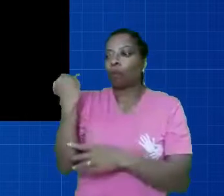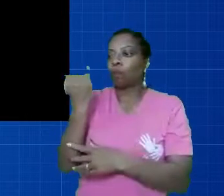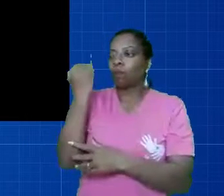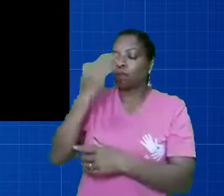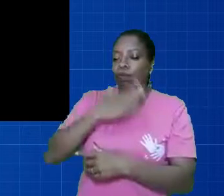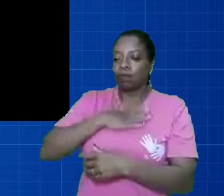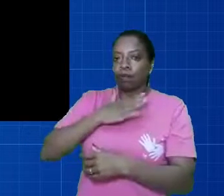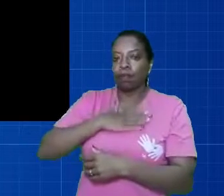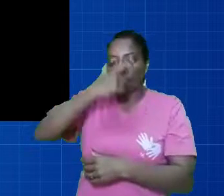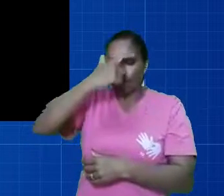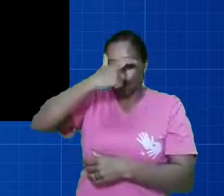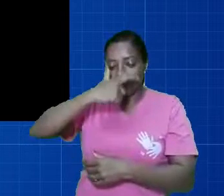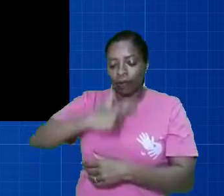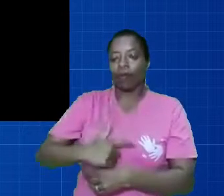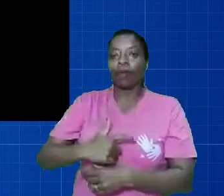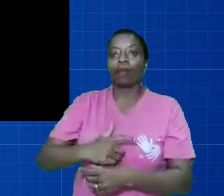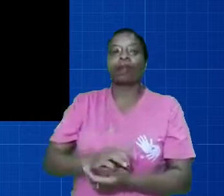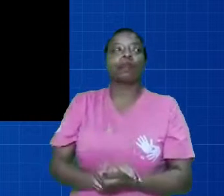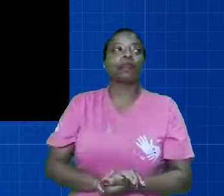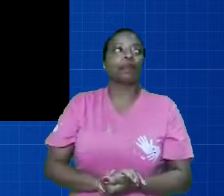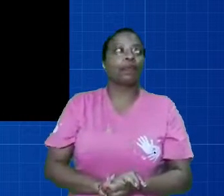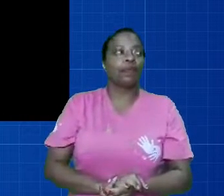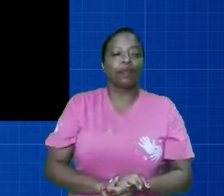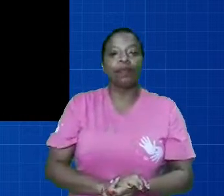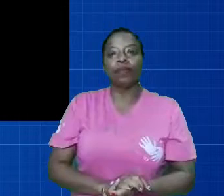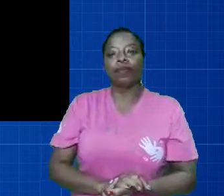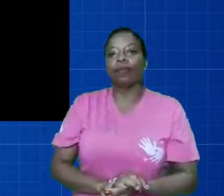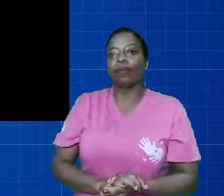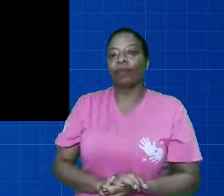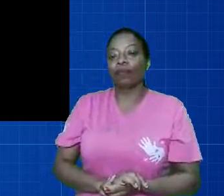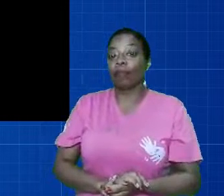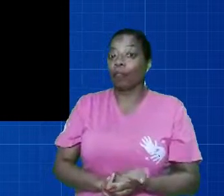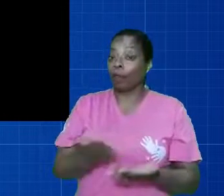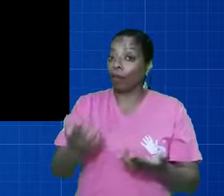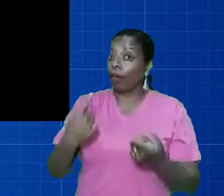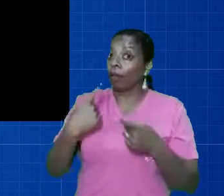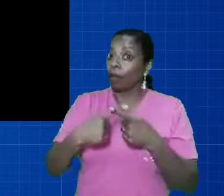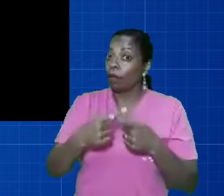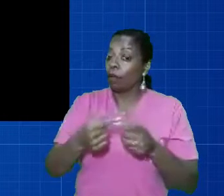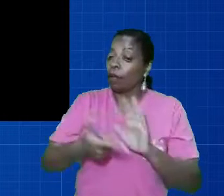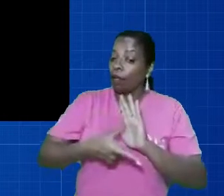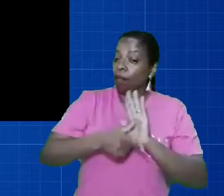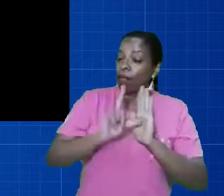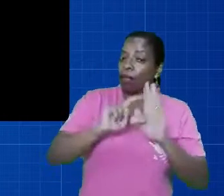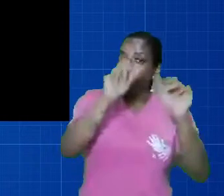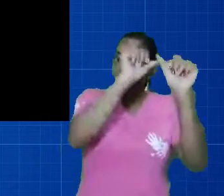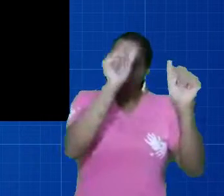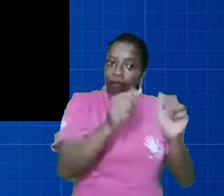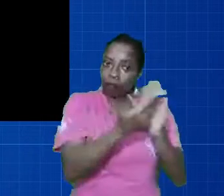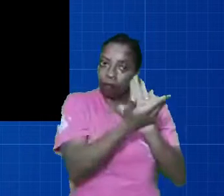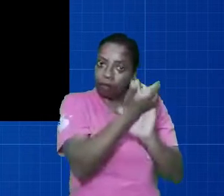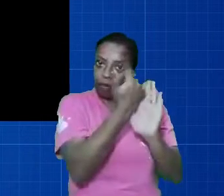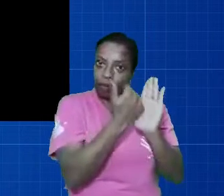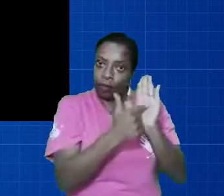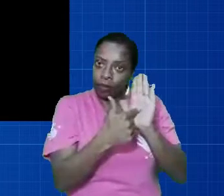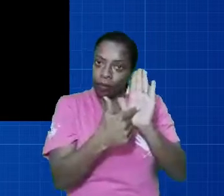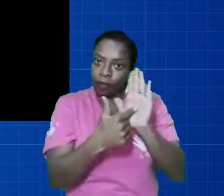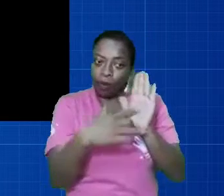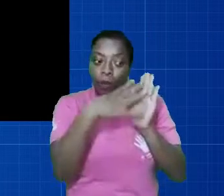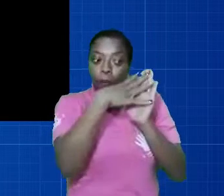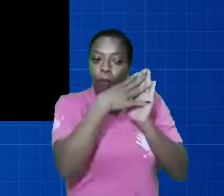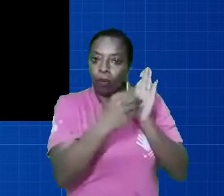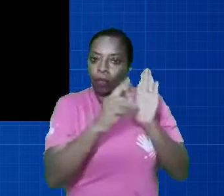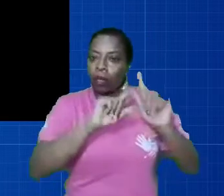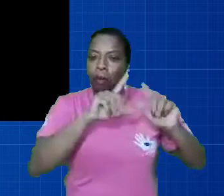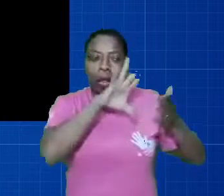essa ideia de você. Então, aqui, o retrato do Amenófis não é um. Ele é um modelo, mas ele não